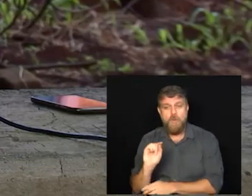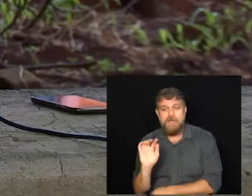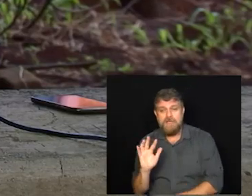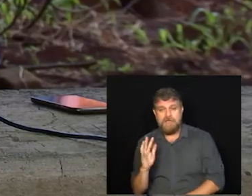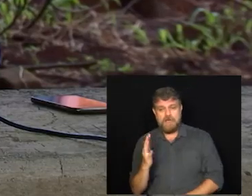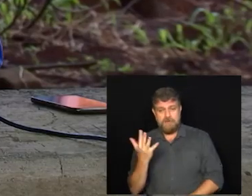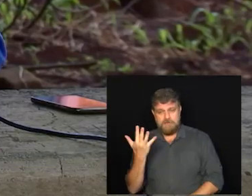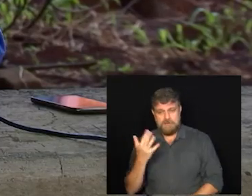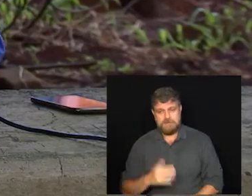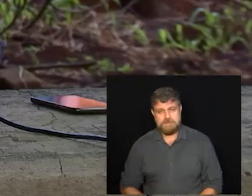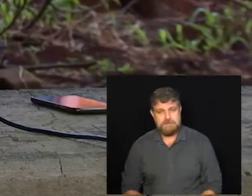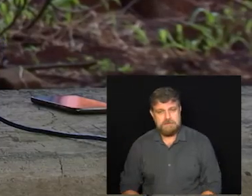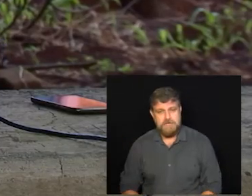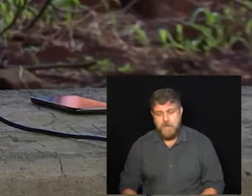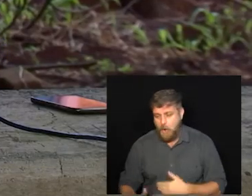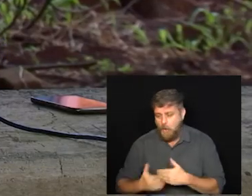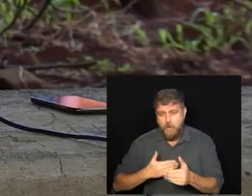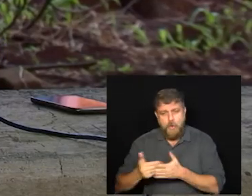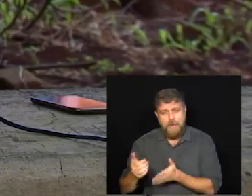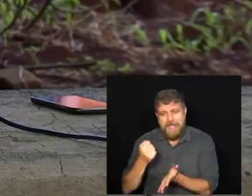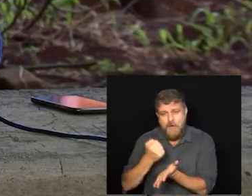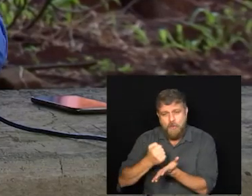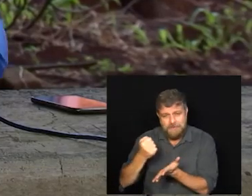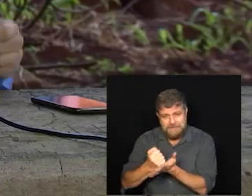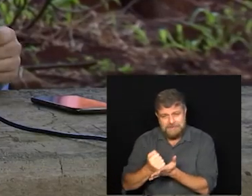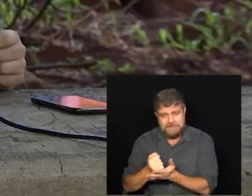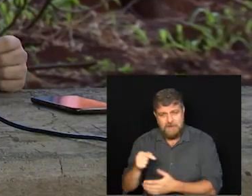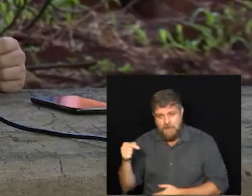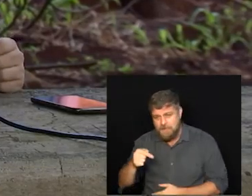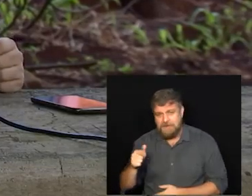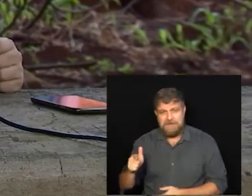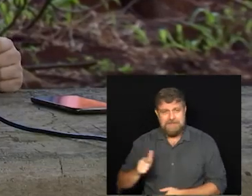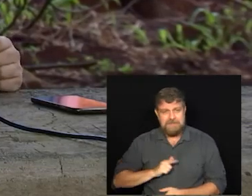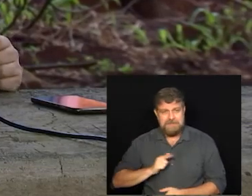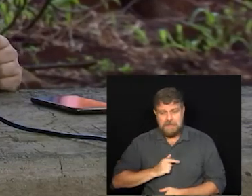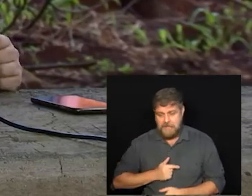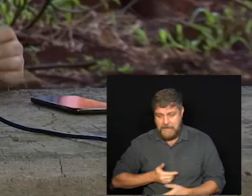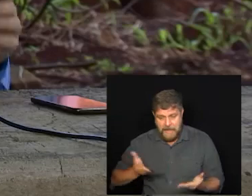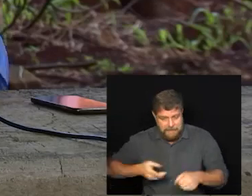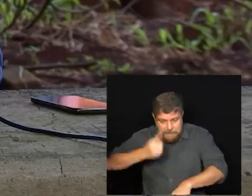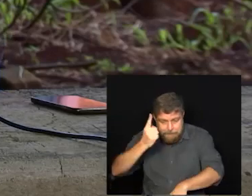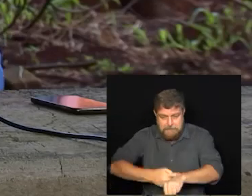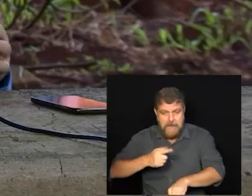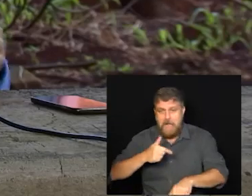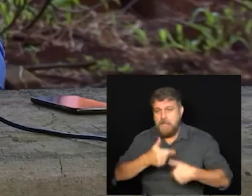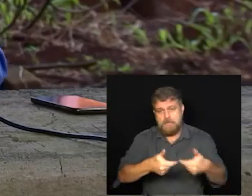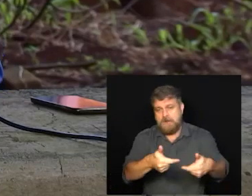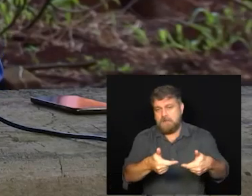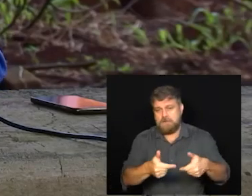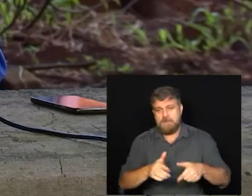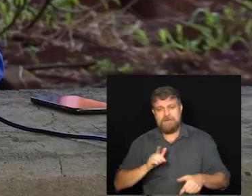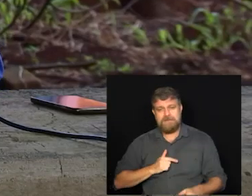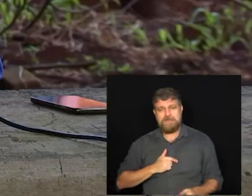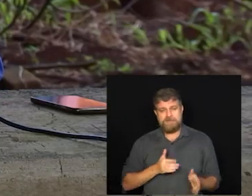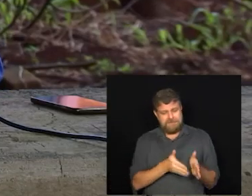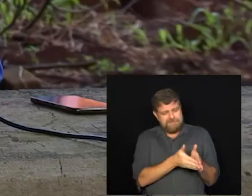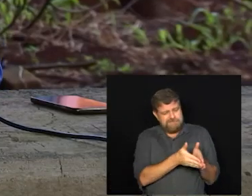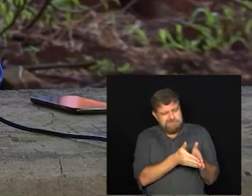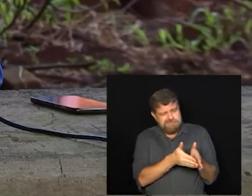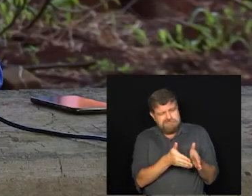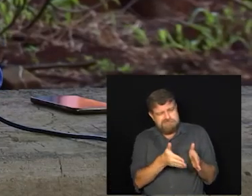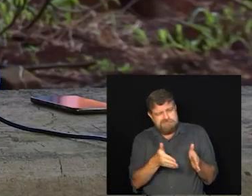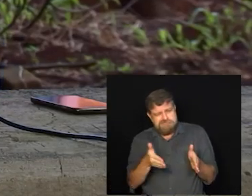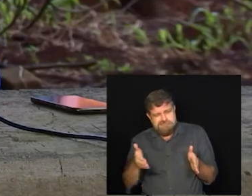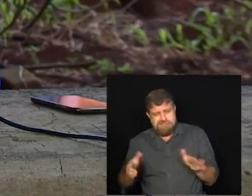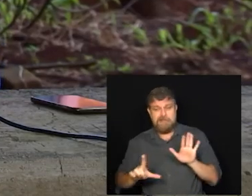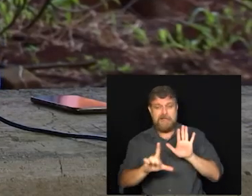que qualquer contratação que se faça, você não fala, vamos contratar hoje e amanhã está trabalhando. Tem todo um processo